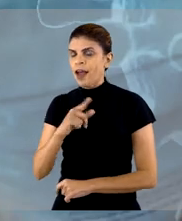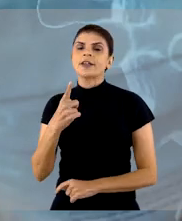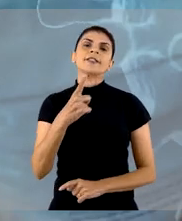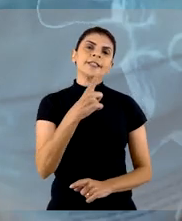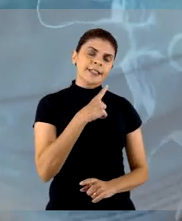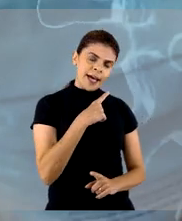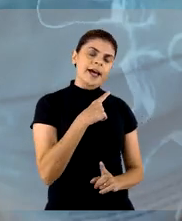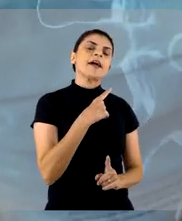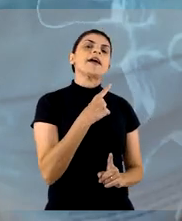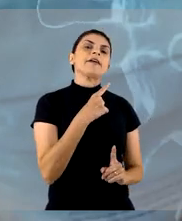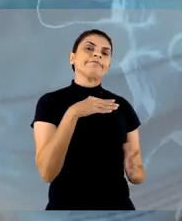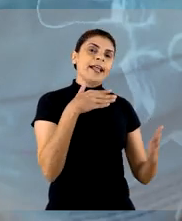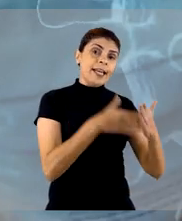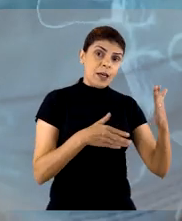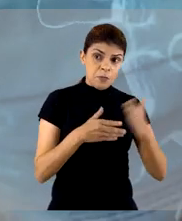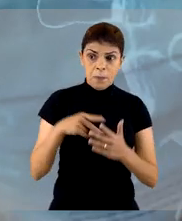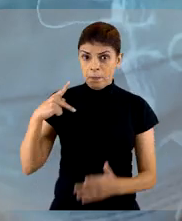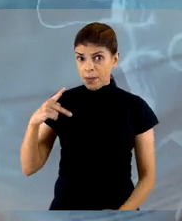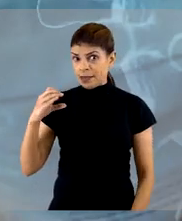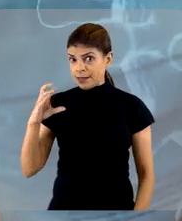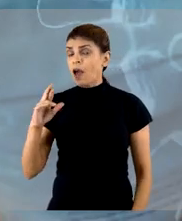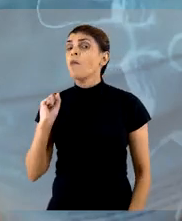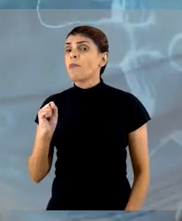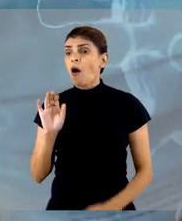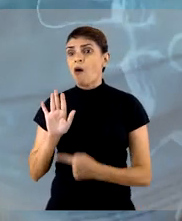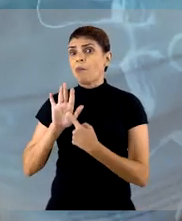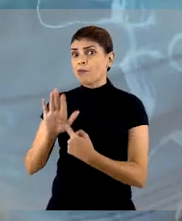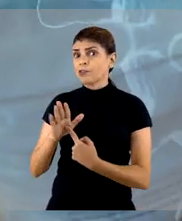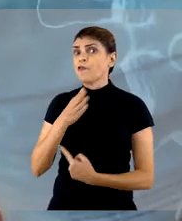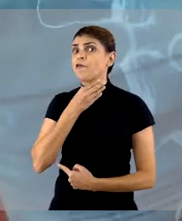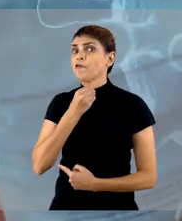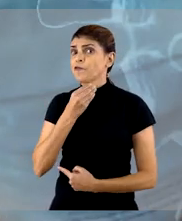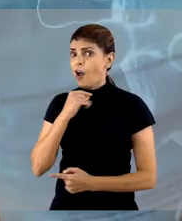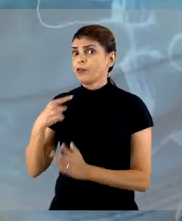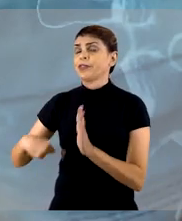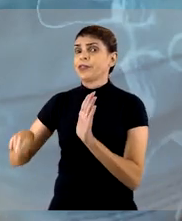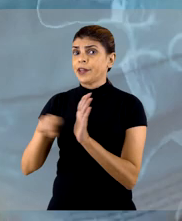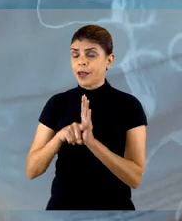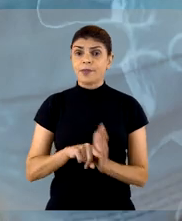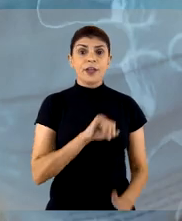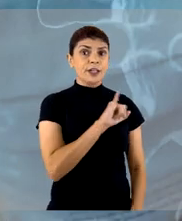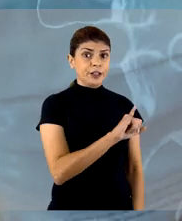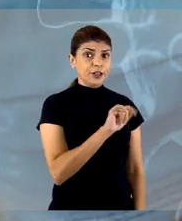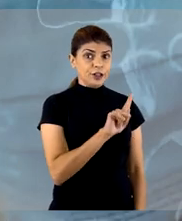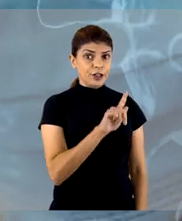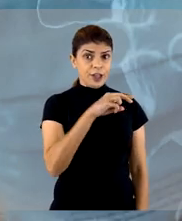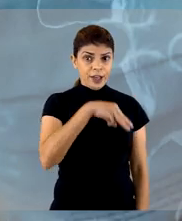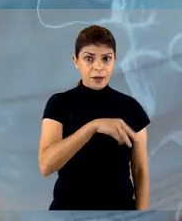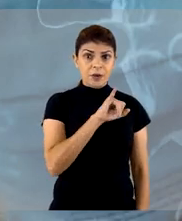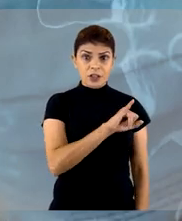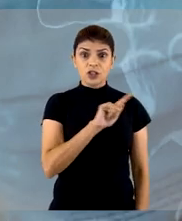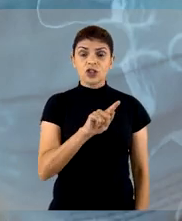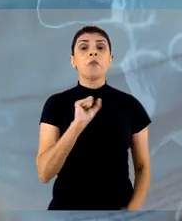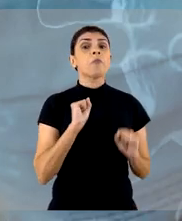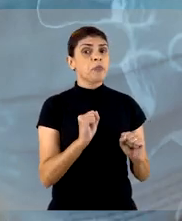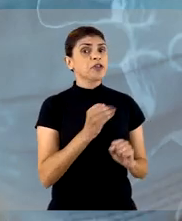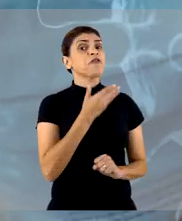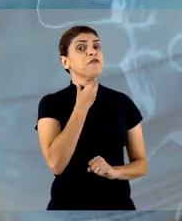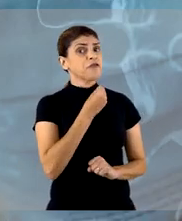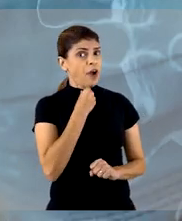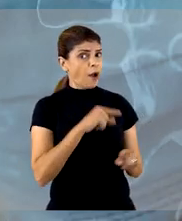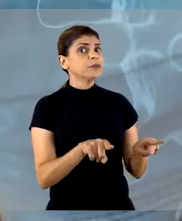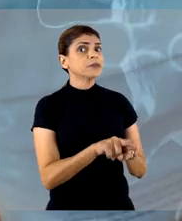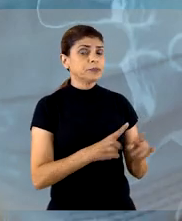PCR pode apresentar resultados falso negativos, quanto a pesquisa de IgG e de IgM também pode apresentar